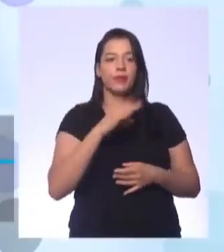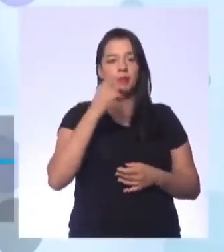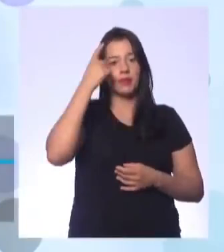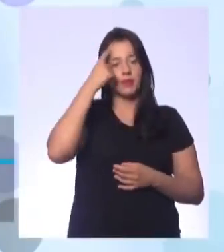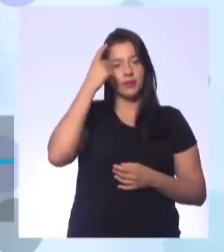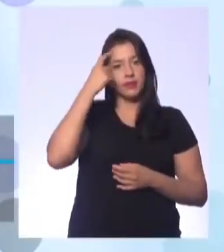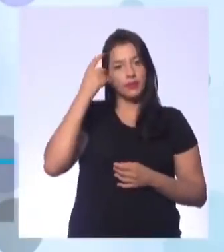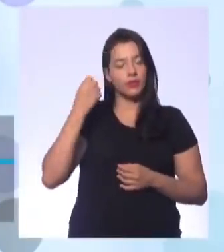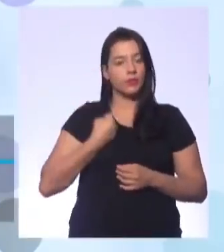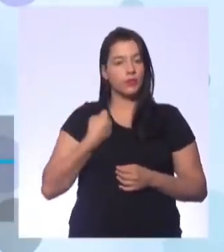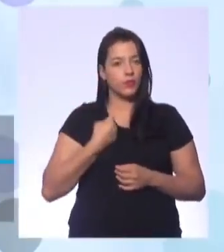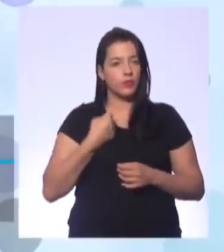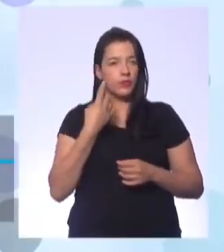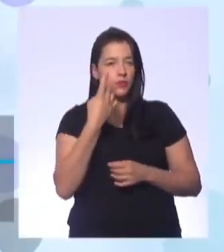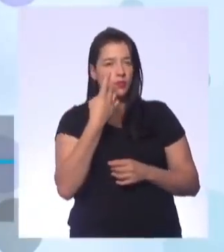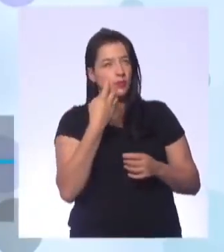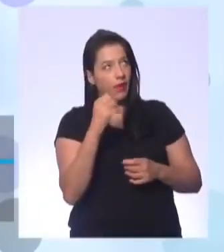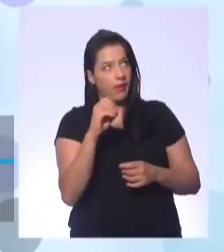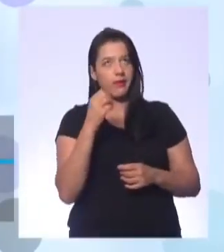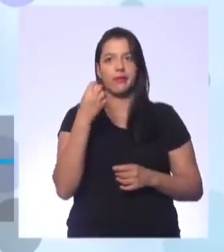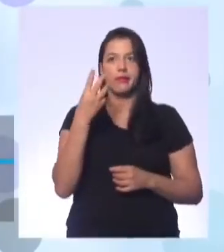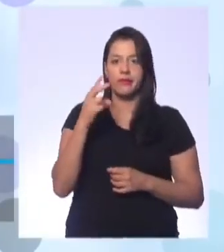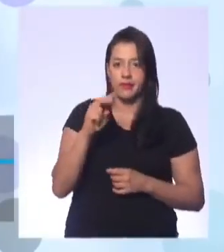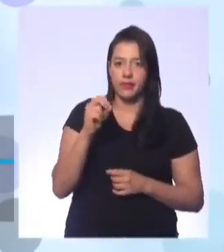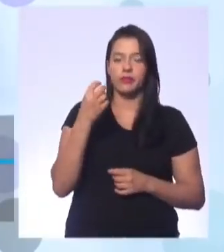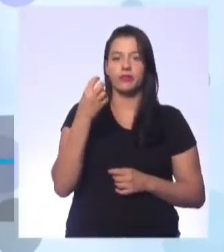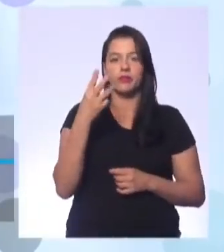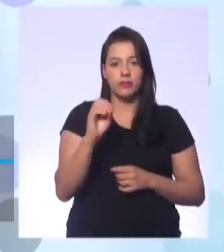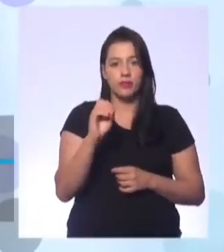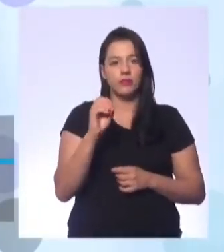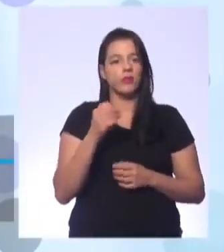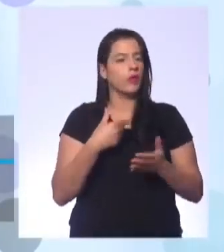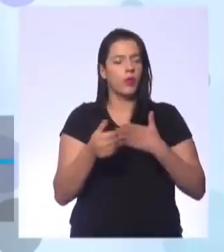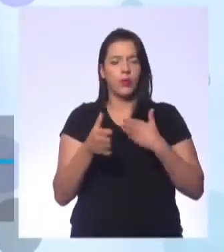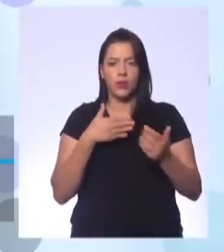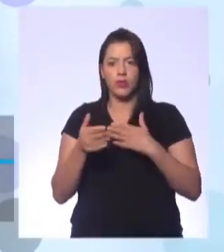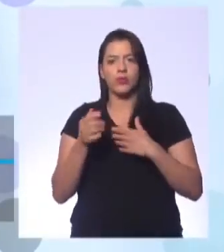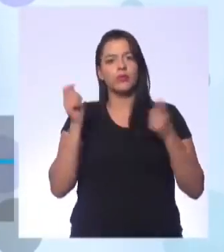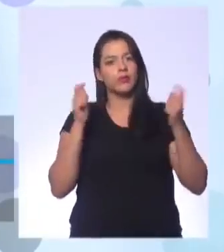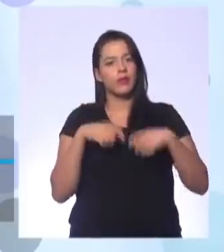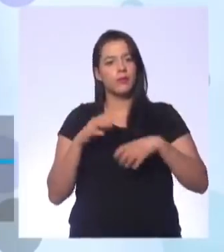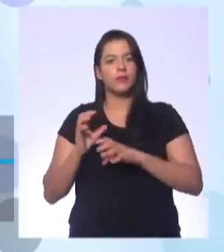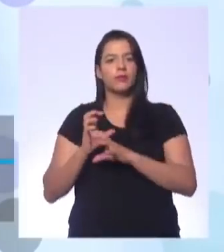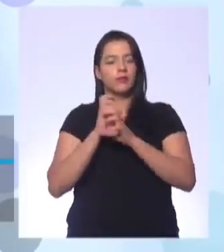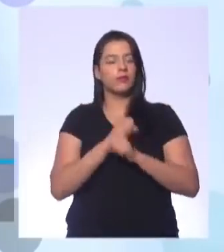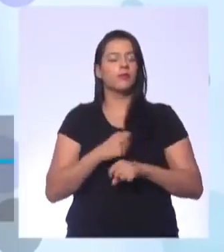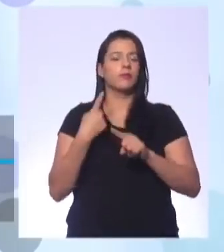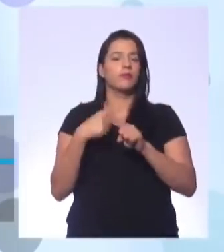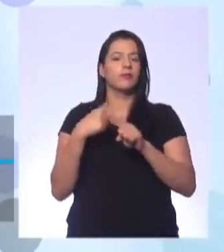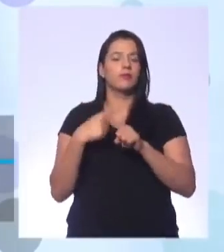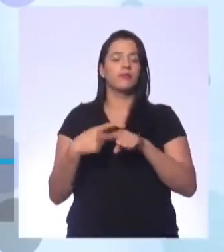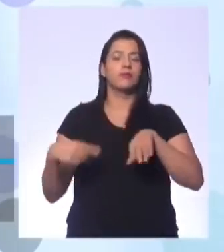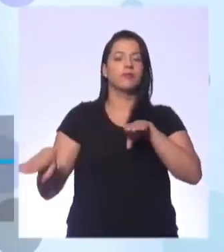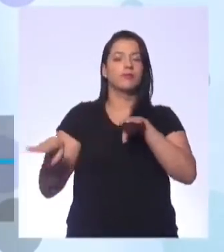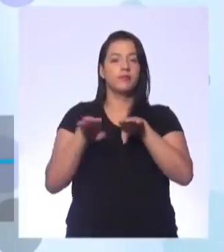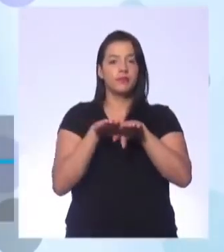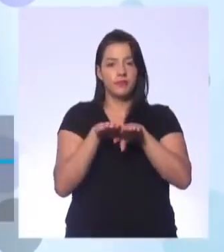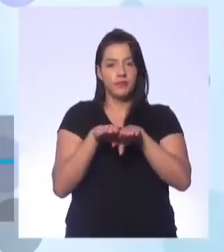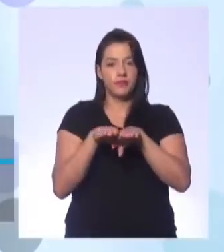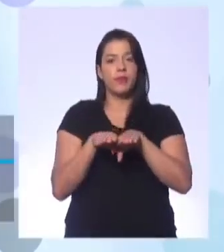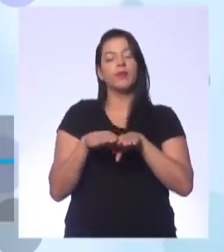número ali vai 10 20 30 pensa número Qualquer que seja você pode tomar porque ele é igual Então você teria